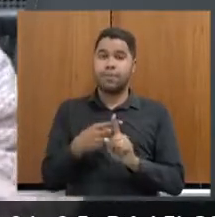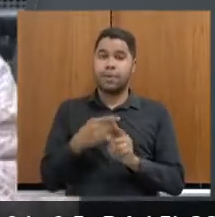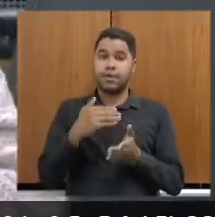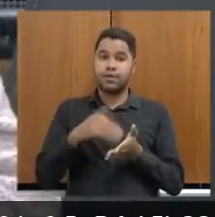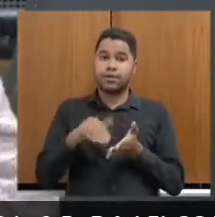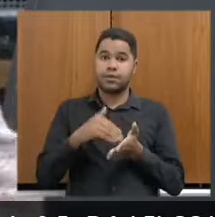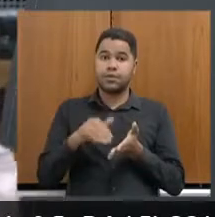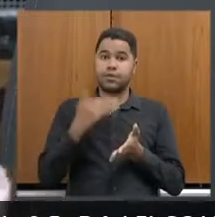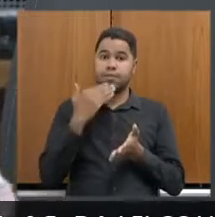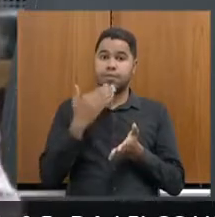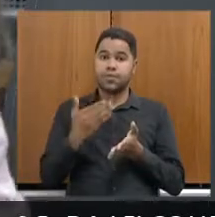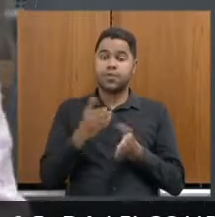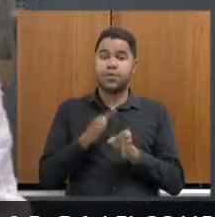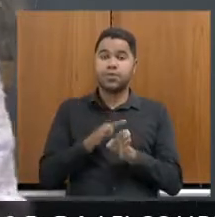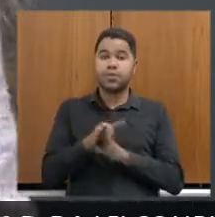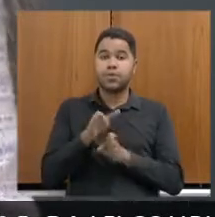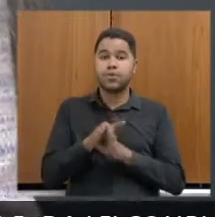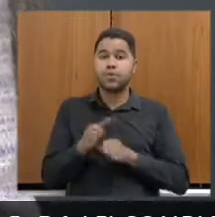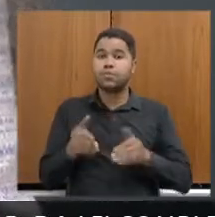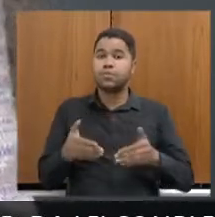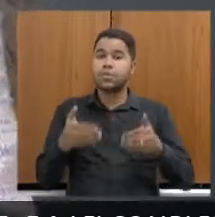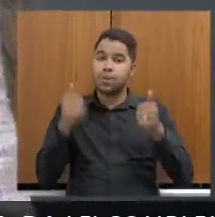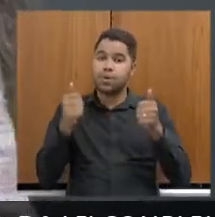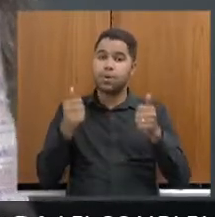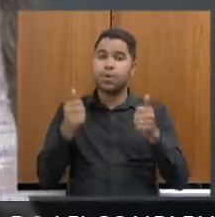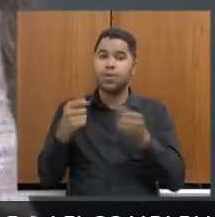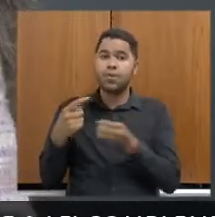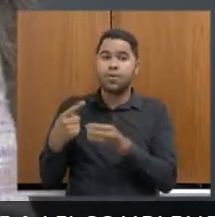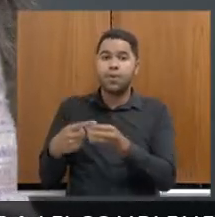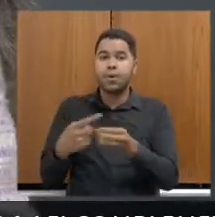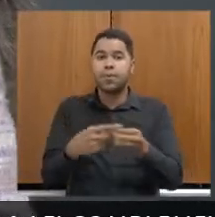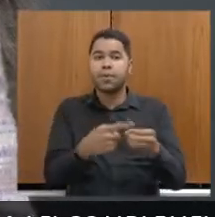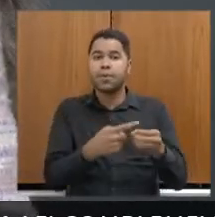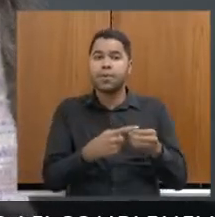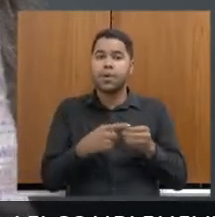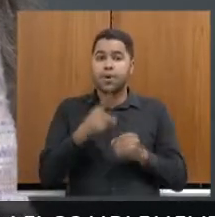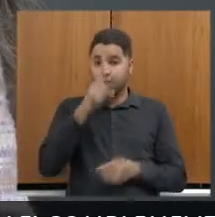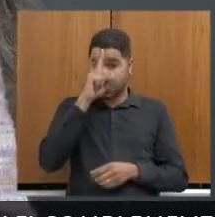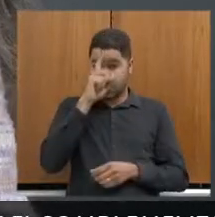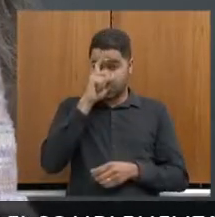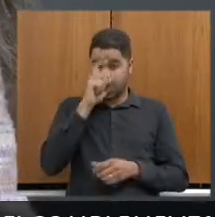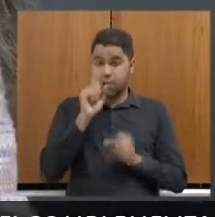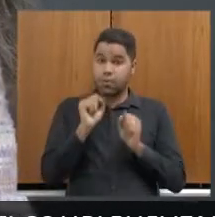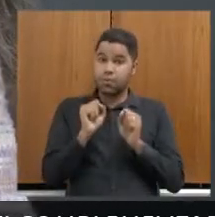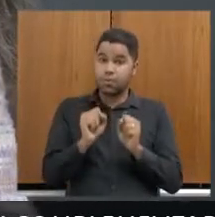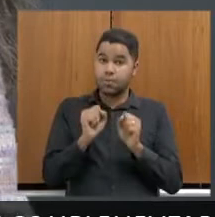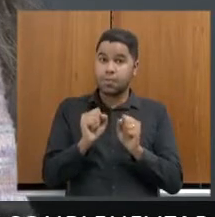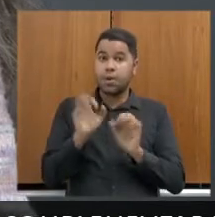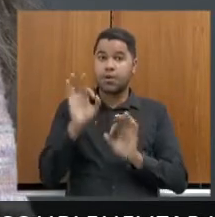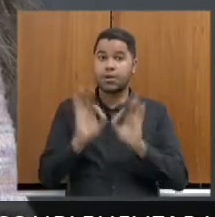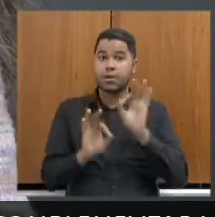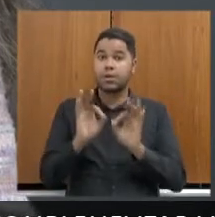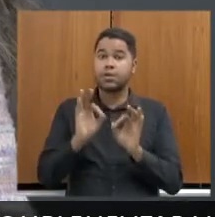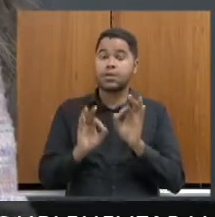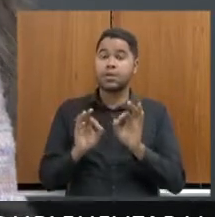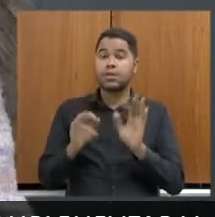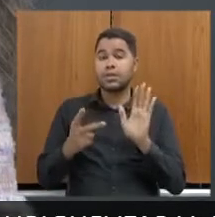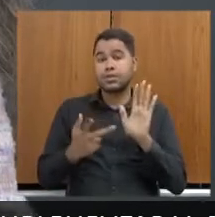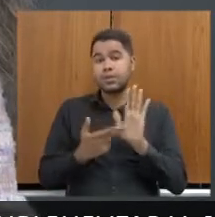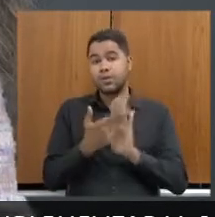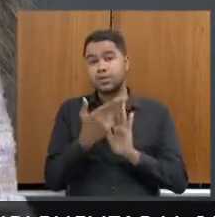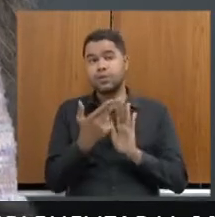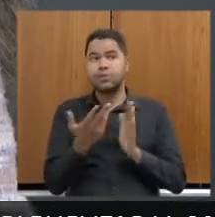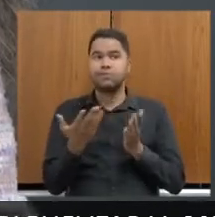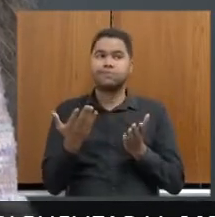se tivesse uma instrução melhor para os pequenos municípios que têm hospitais e podem fazer as cirurgias às